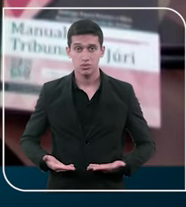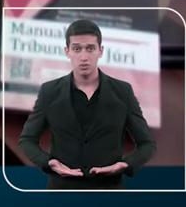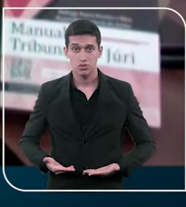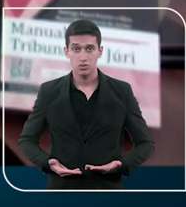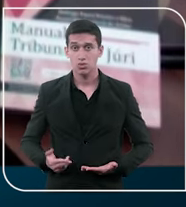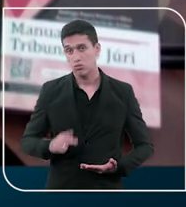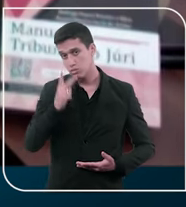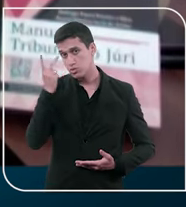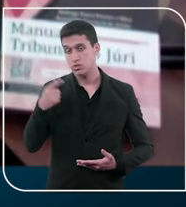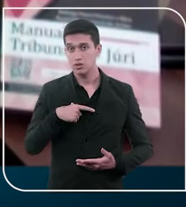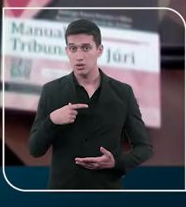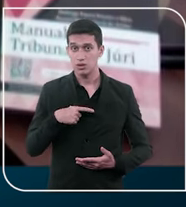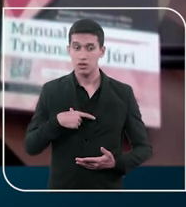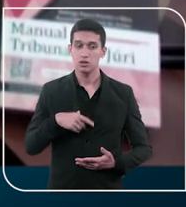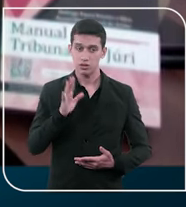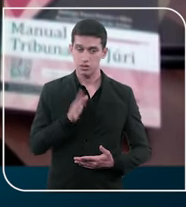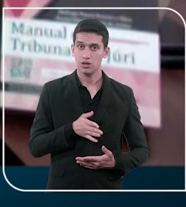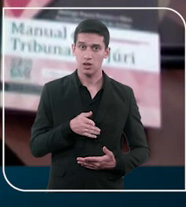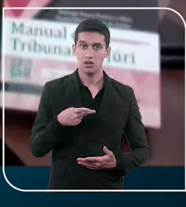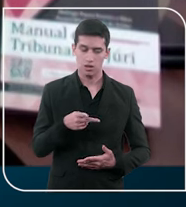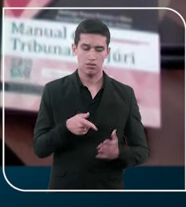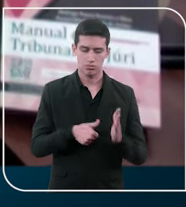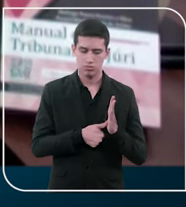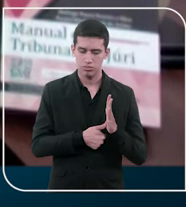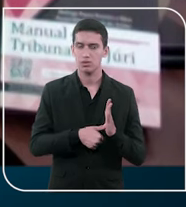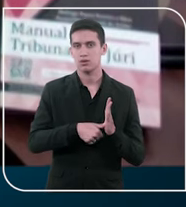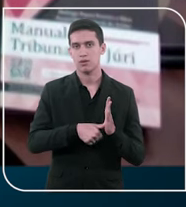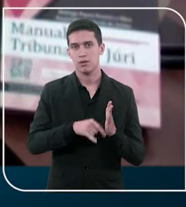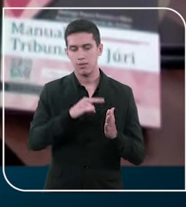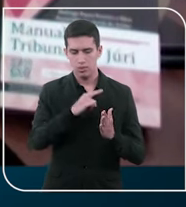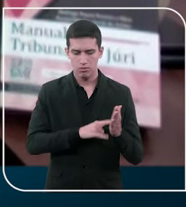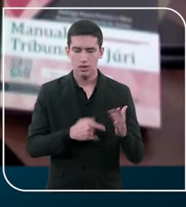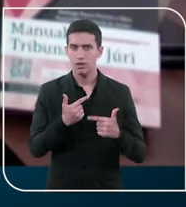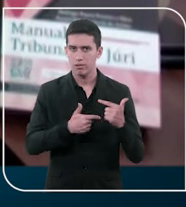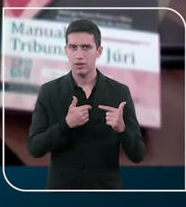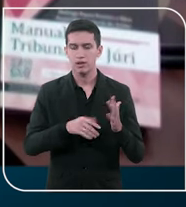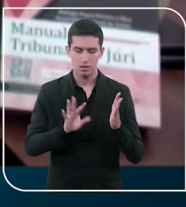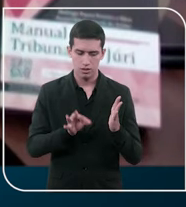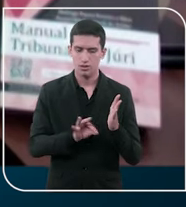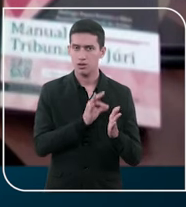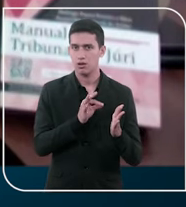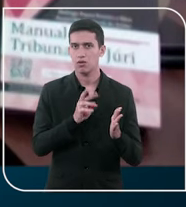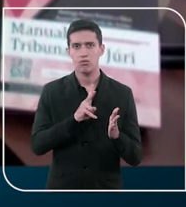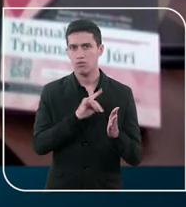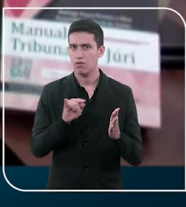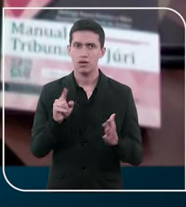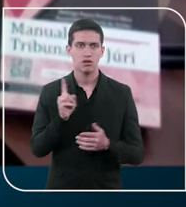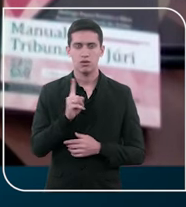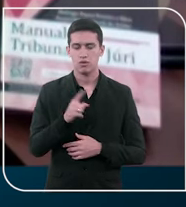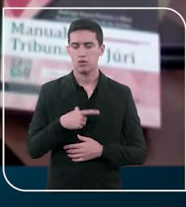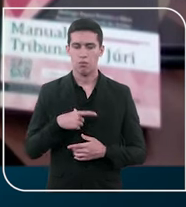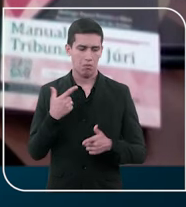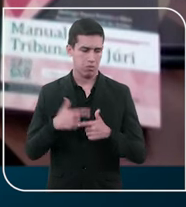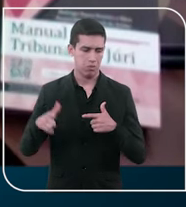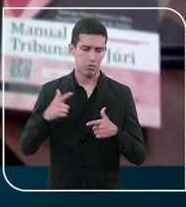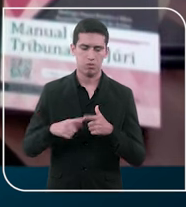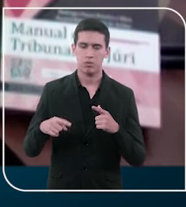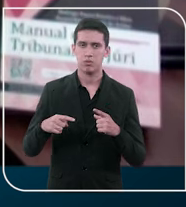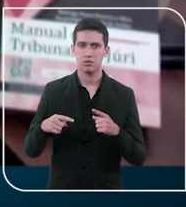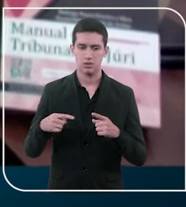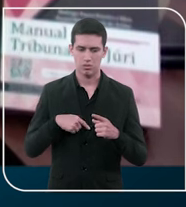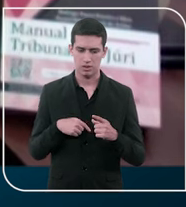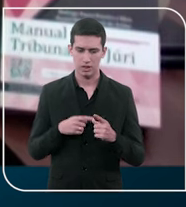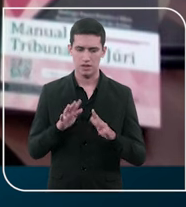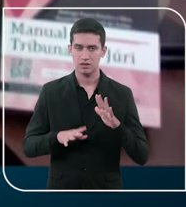têm carteira assinada, que não sofrerão tanto este impacto financeiro da